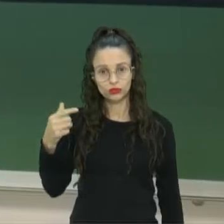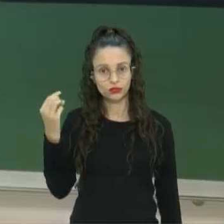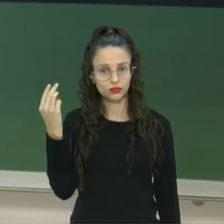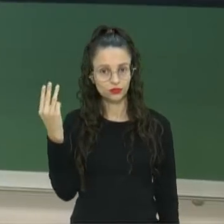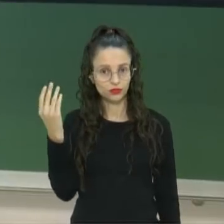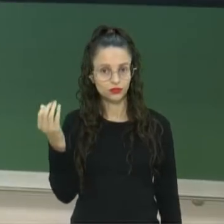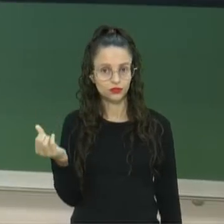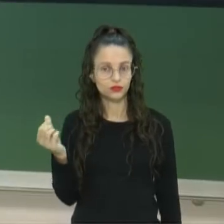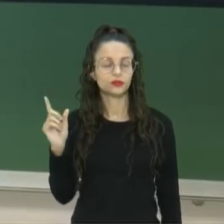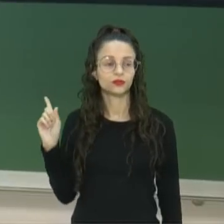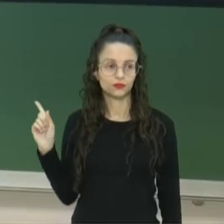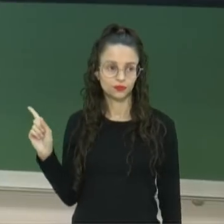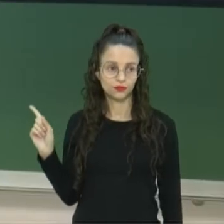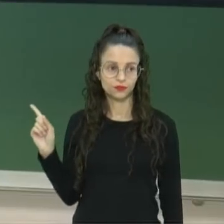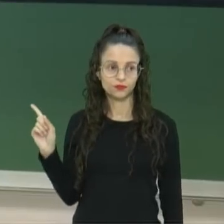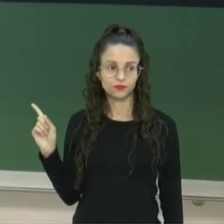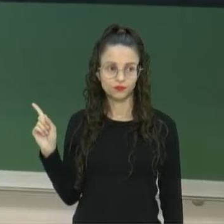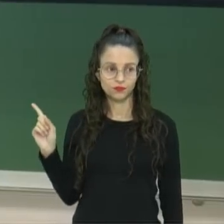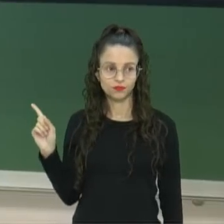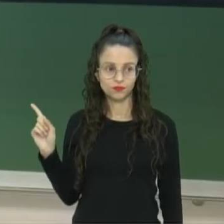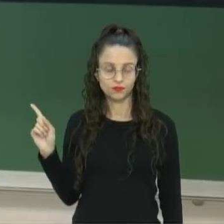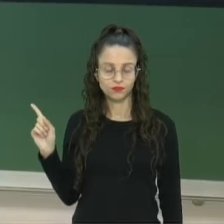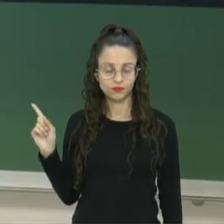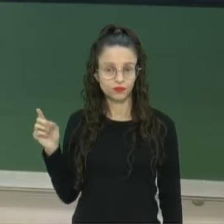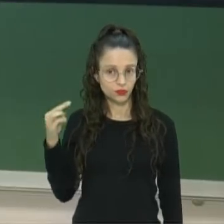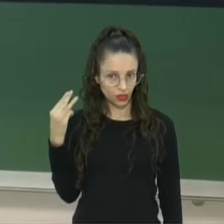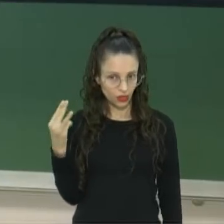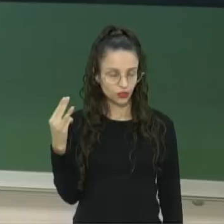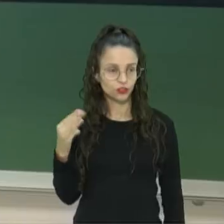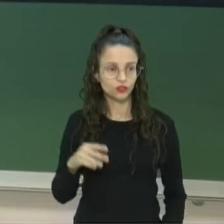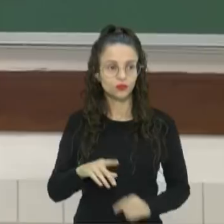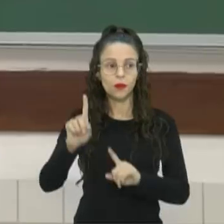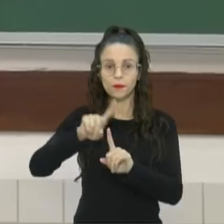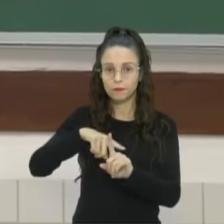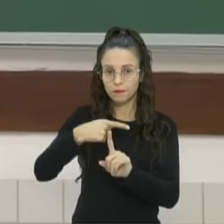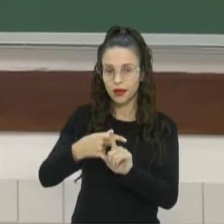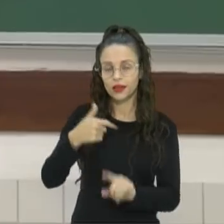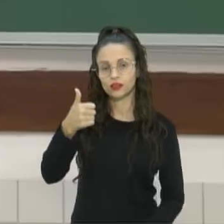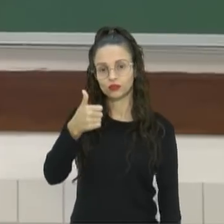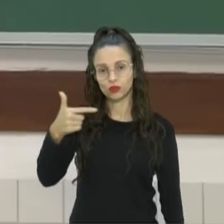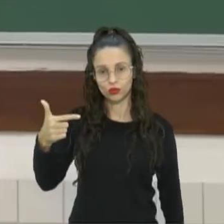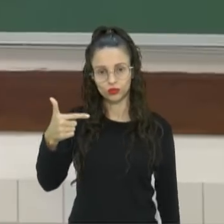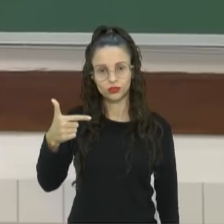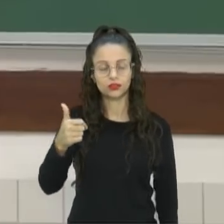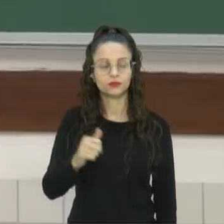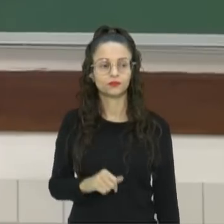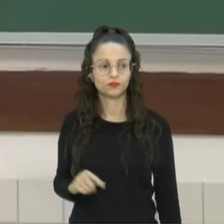ó. Somei mais um 12, então já deu 3. Somando mais um 12,